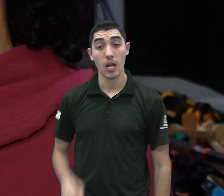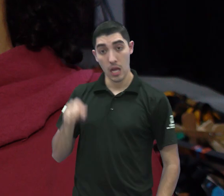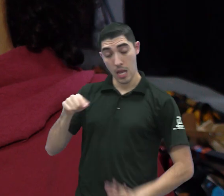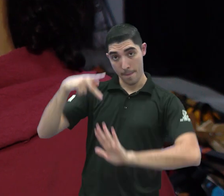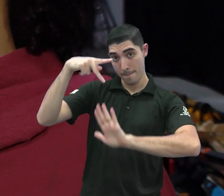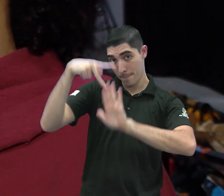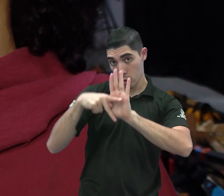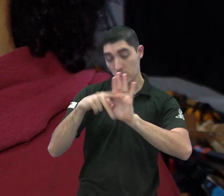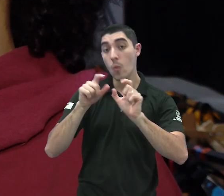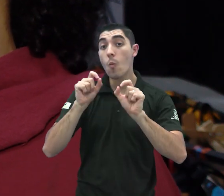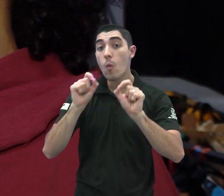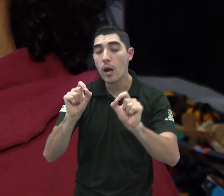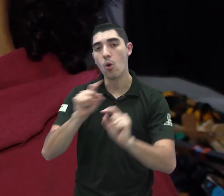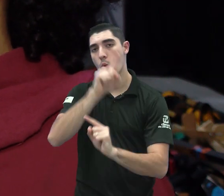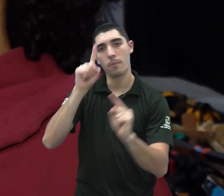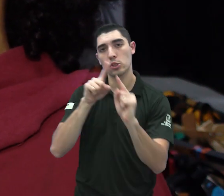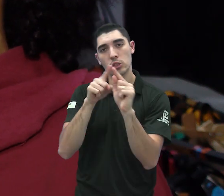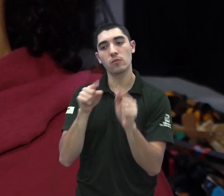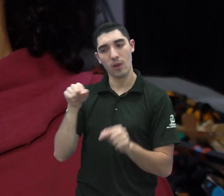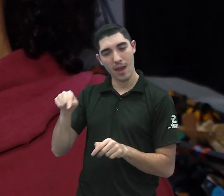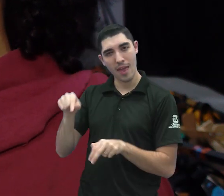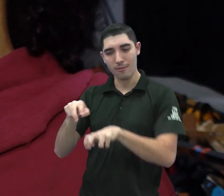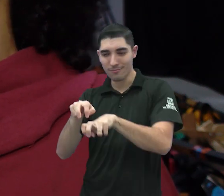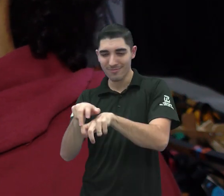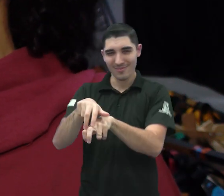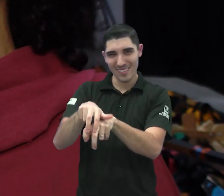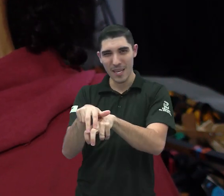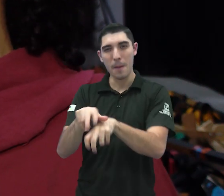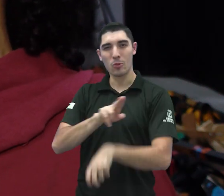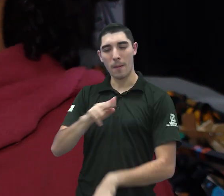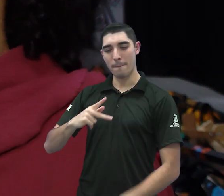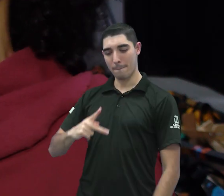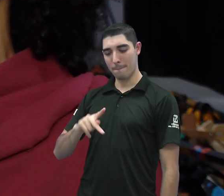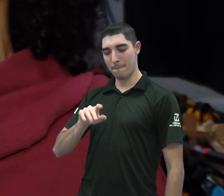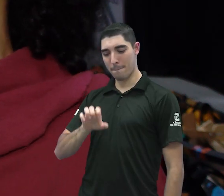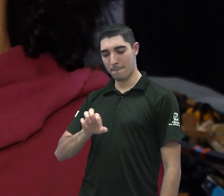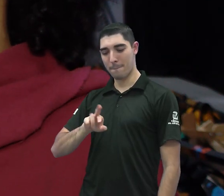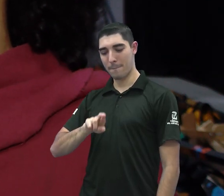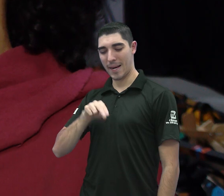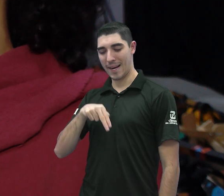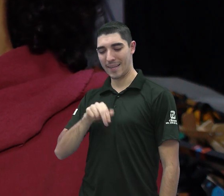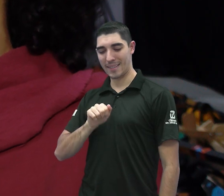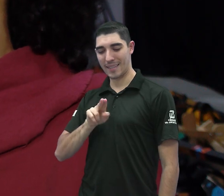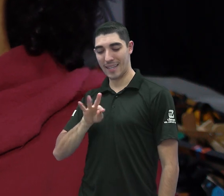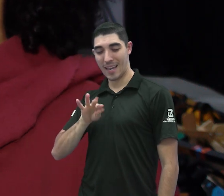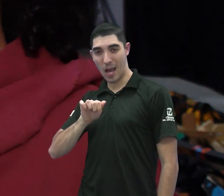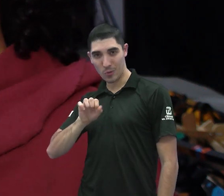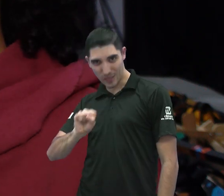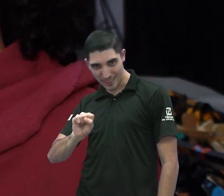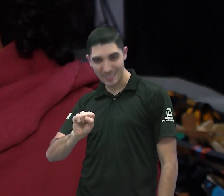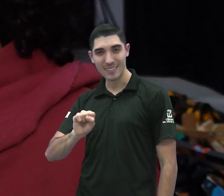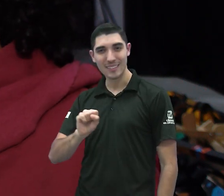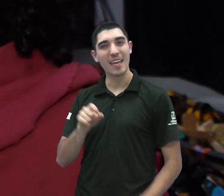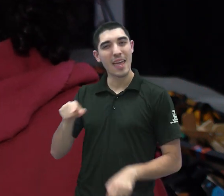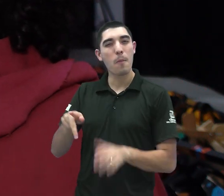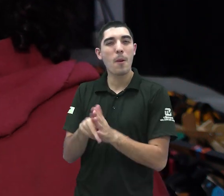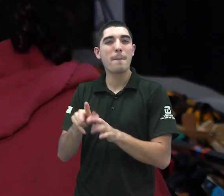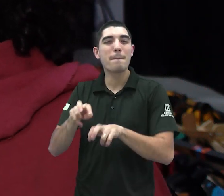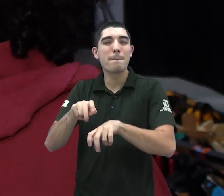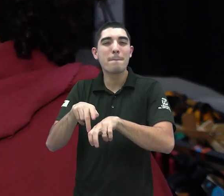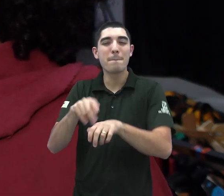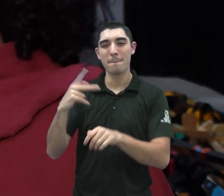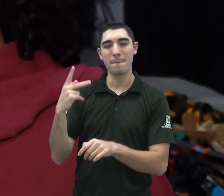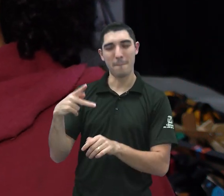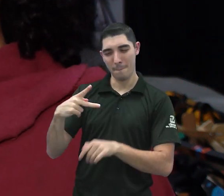Nesse projeto específico, a gente está circulando, levando o espetáculo de nome Pernaltas. A pessoa que anda na perna de pau a gente chama Pernalta.